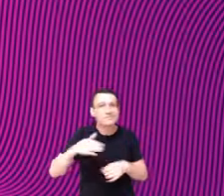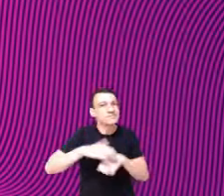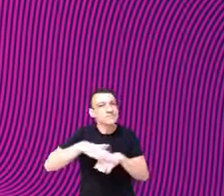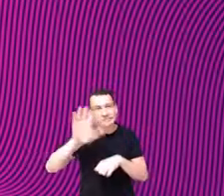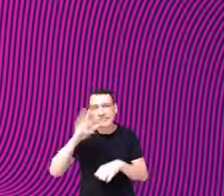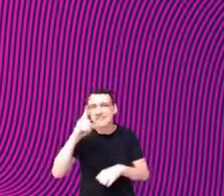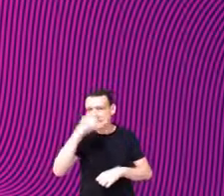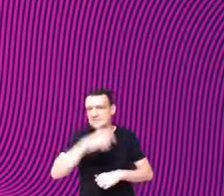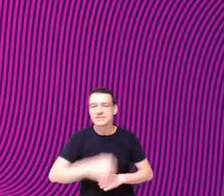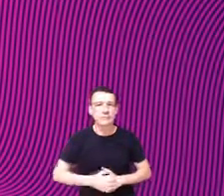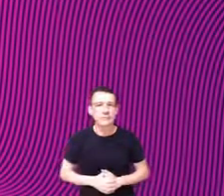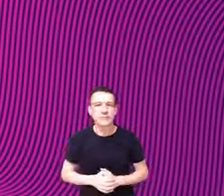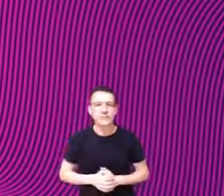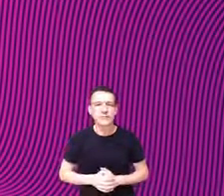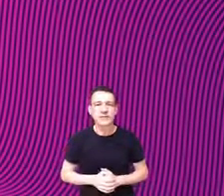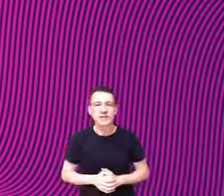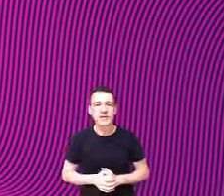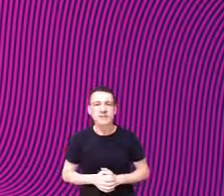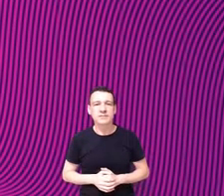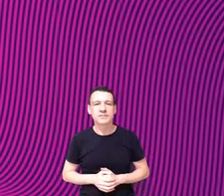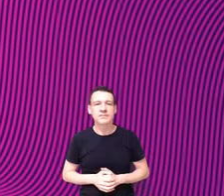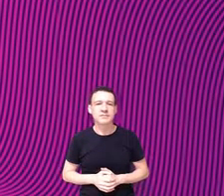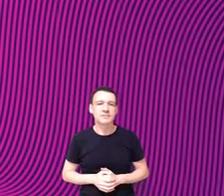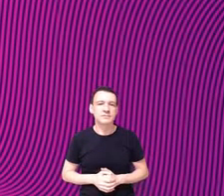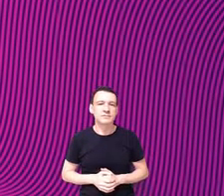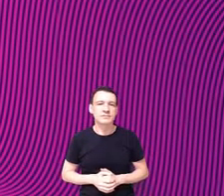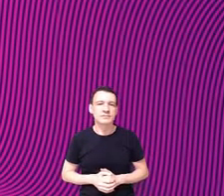E desculpa, viu, Paulo, por não...